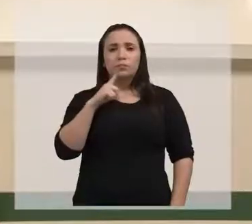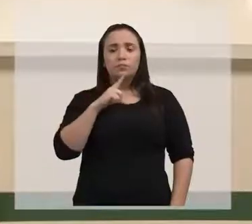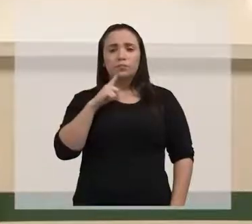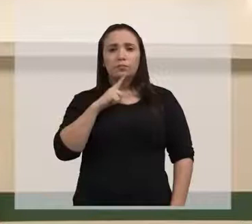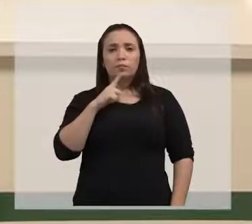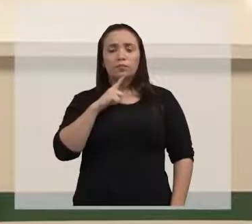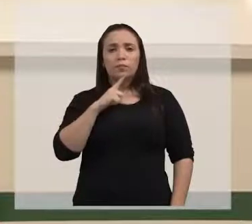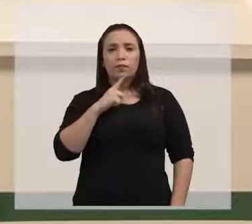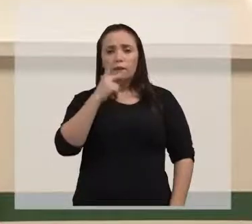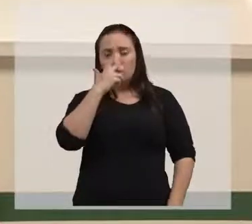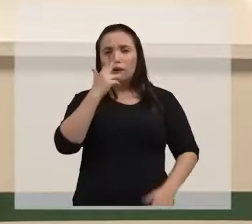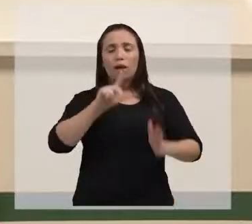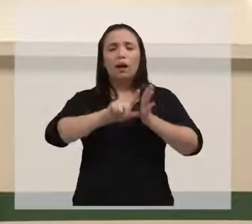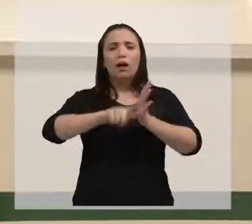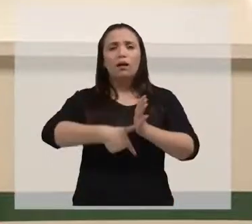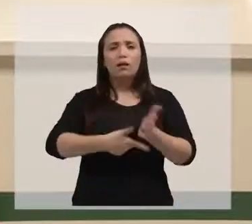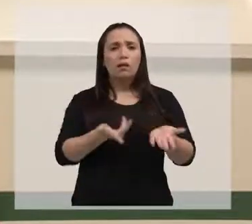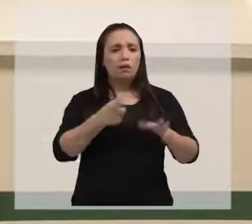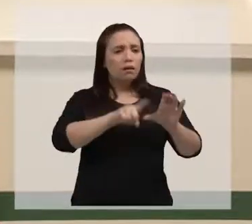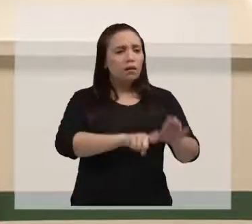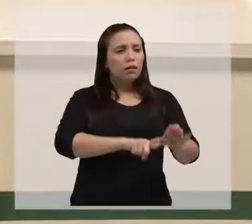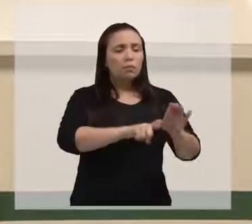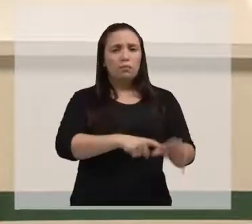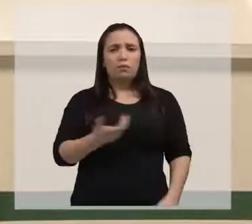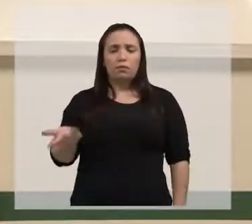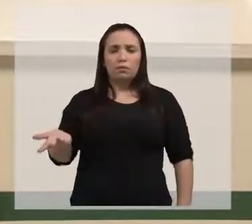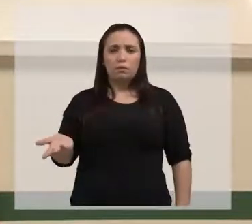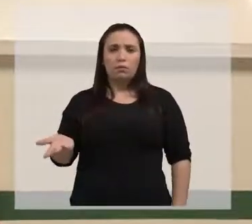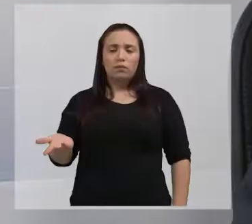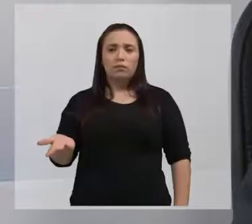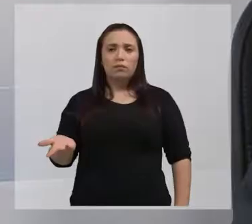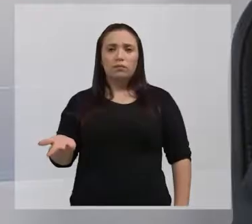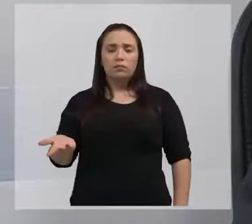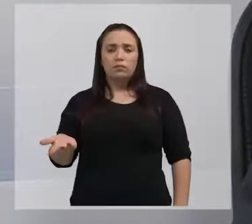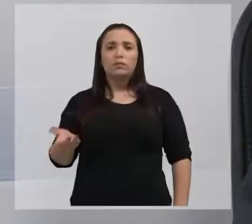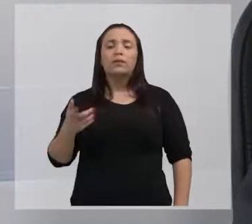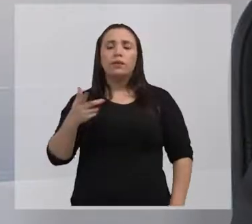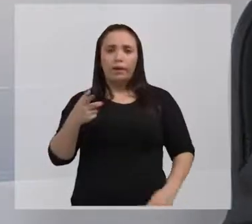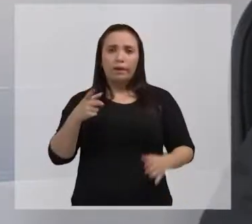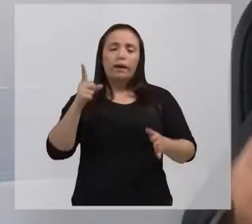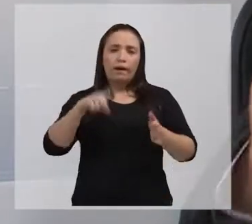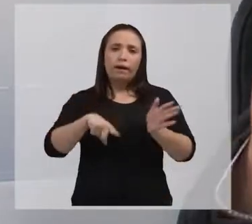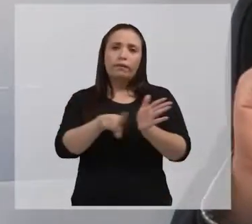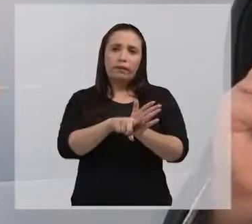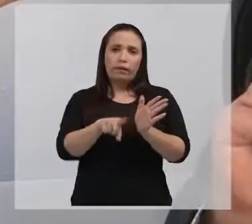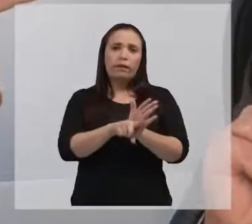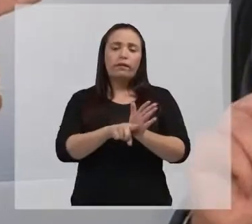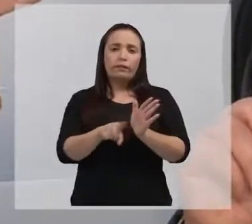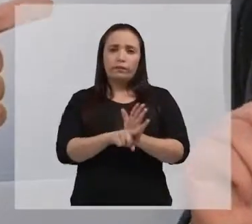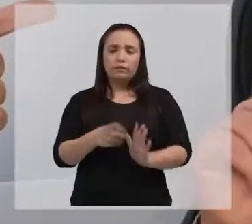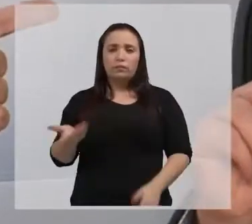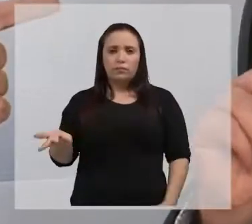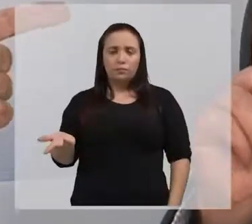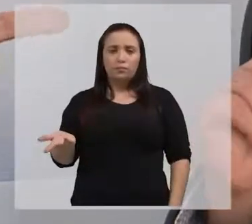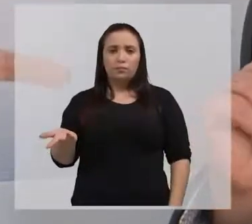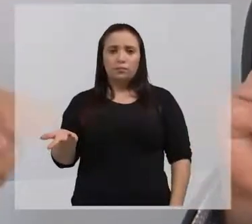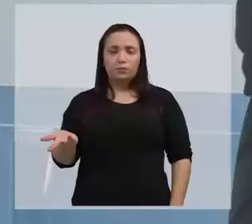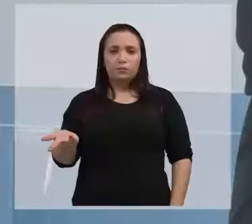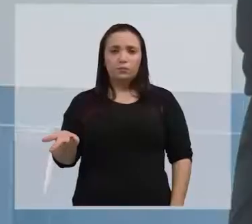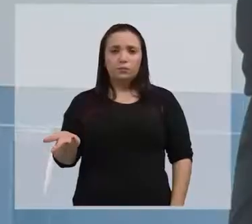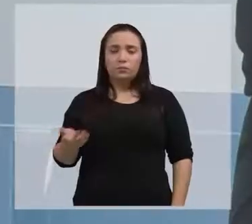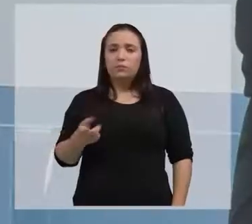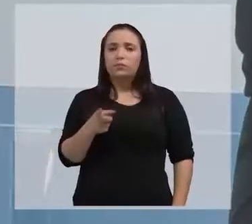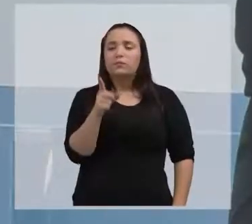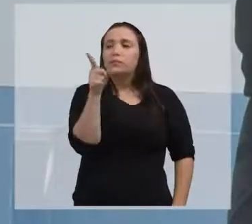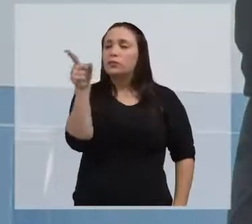judicializada e a justiça está totalmente politizada. E politizada de uma maneira negativa. Telespectador, Luiz, ó, você fala